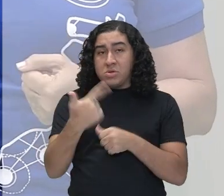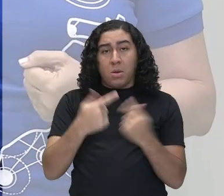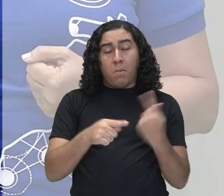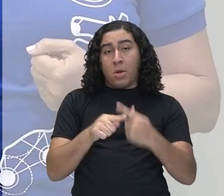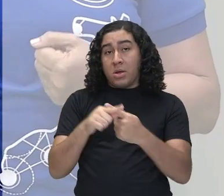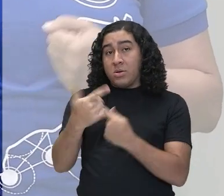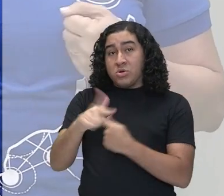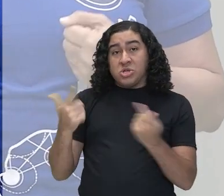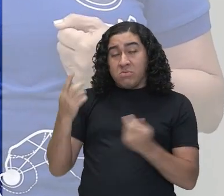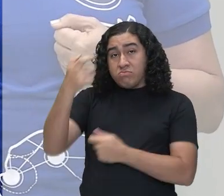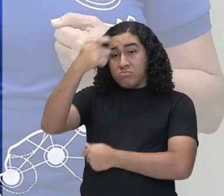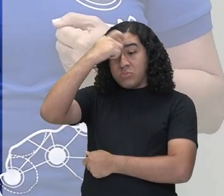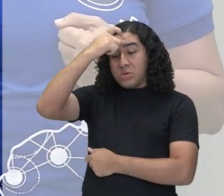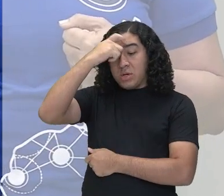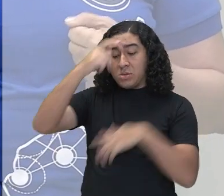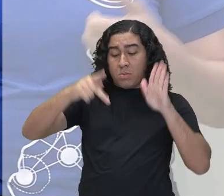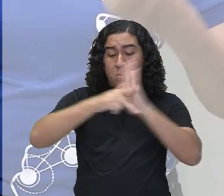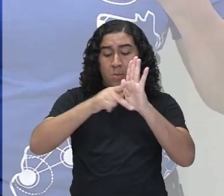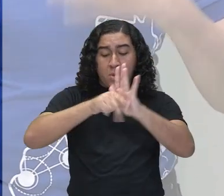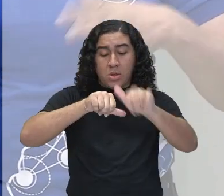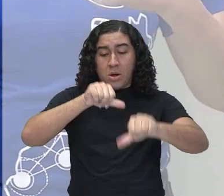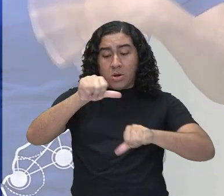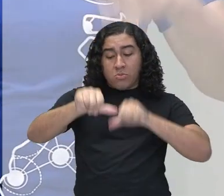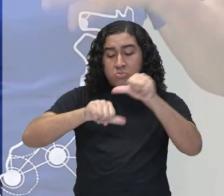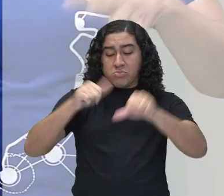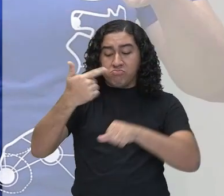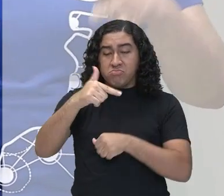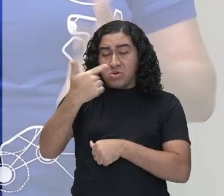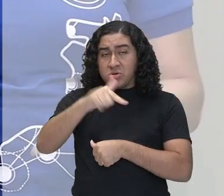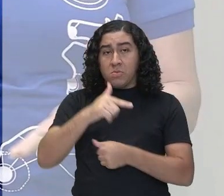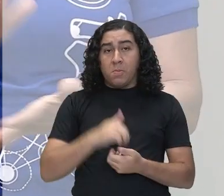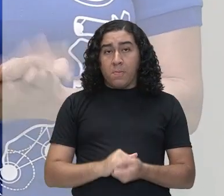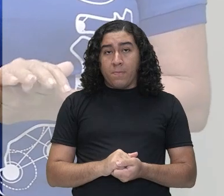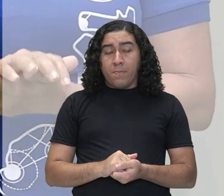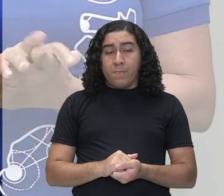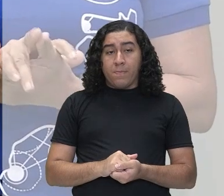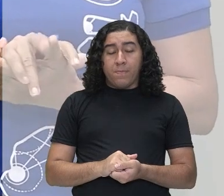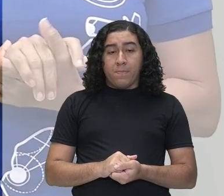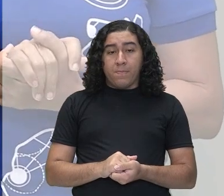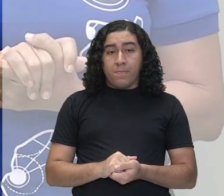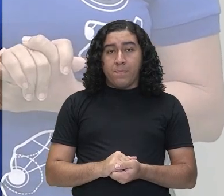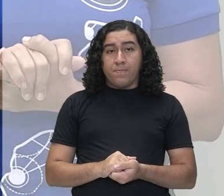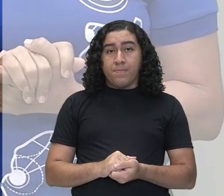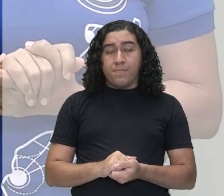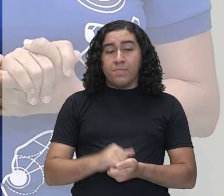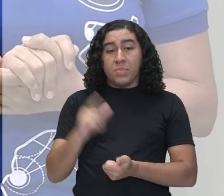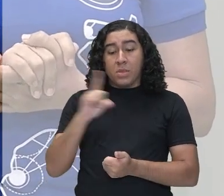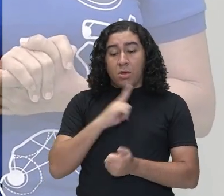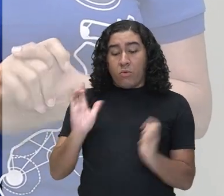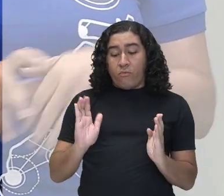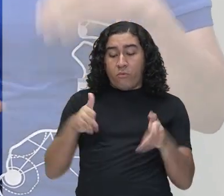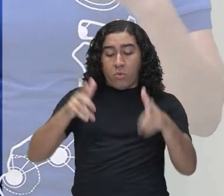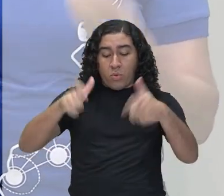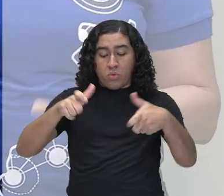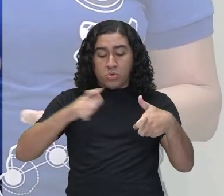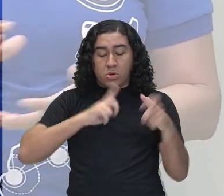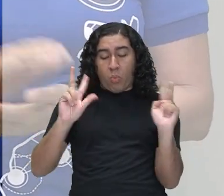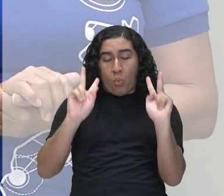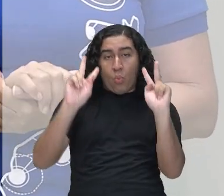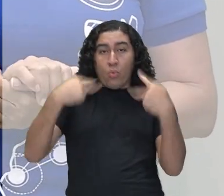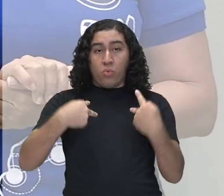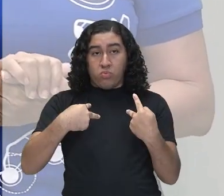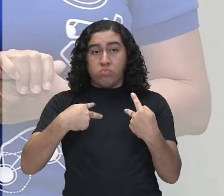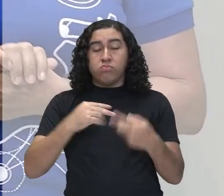essa consciência de mudança, né, porque eles não estavam ali, né? Voltava-se para si mesmo, nós já falamos